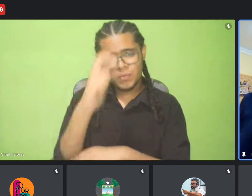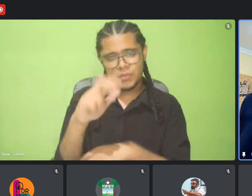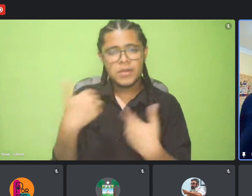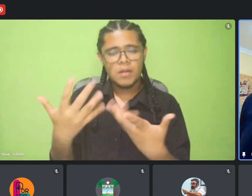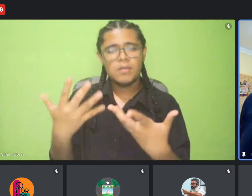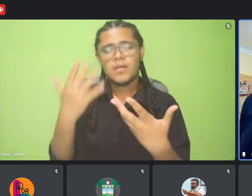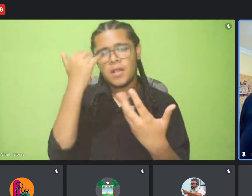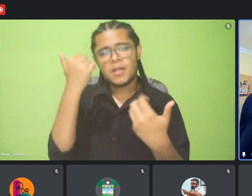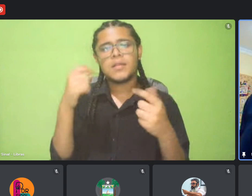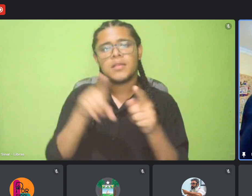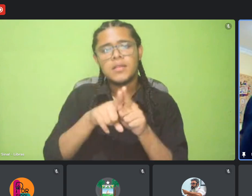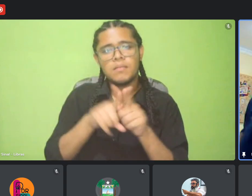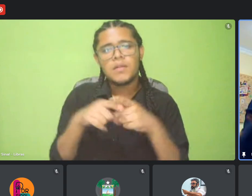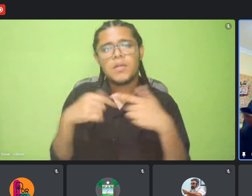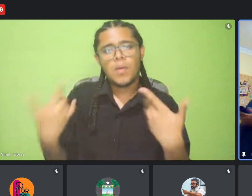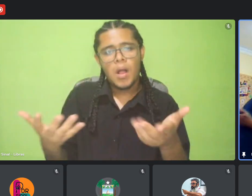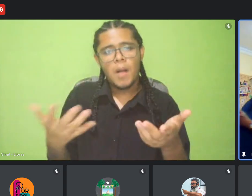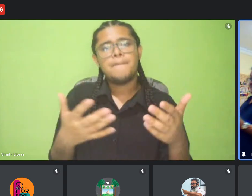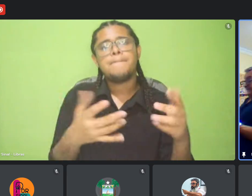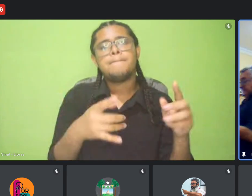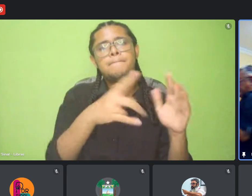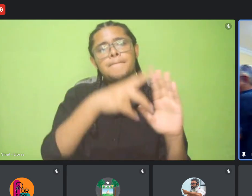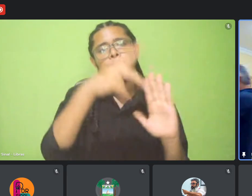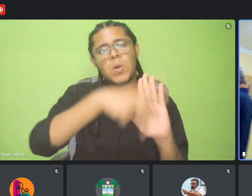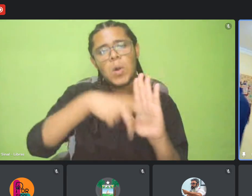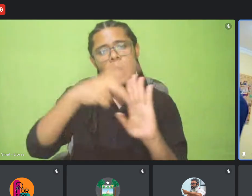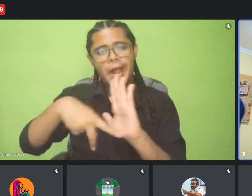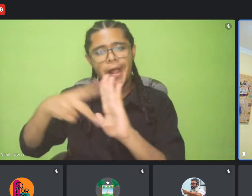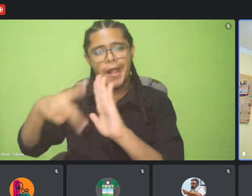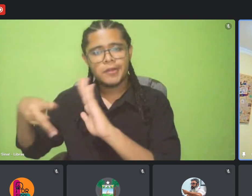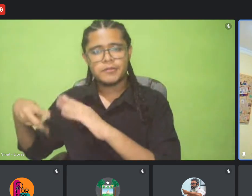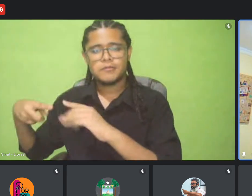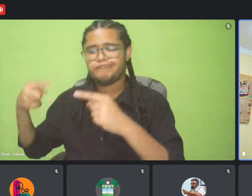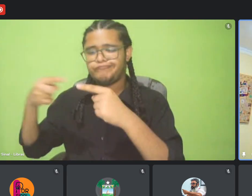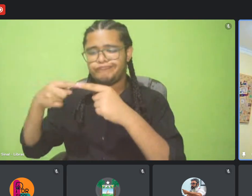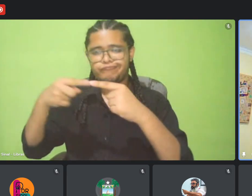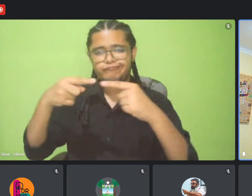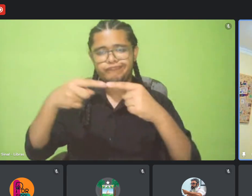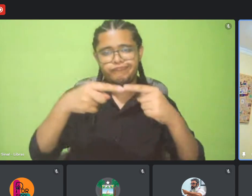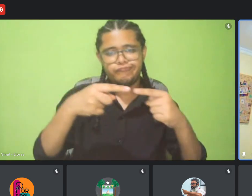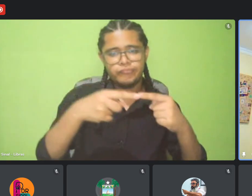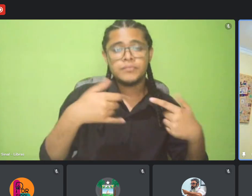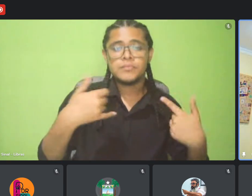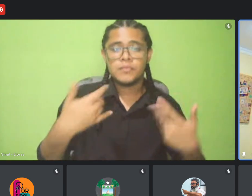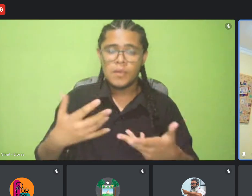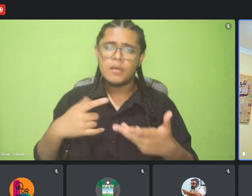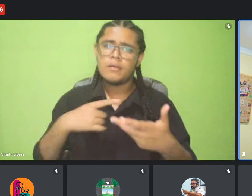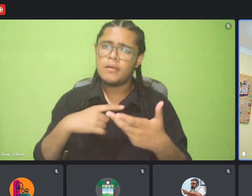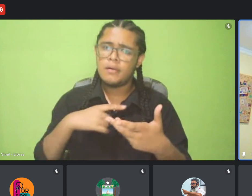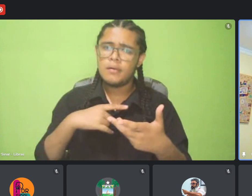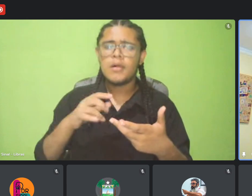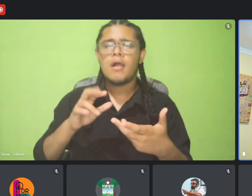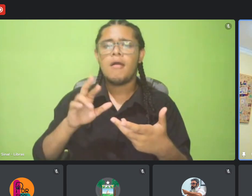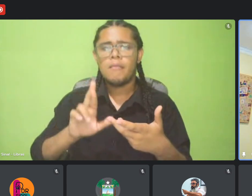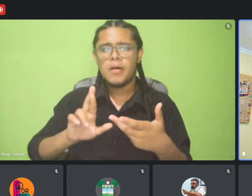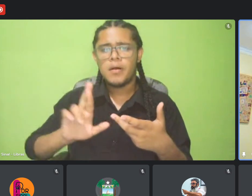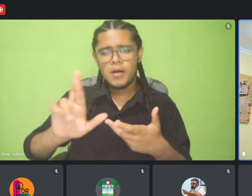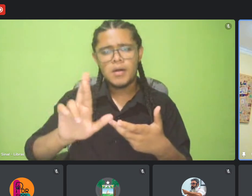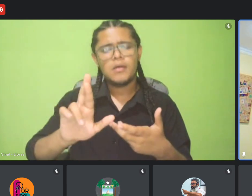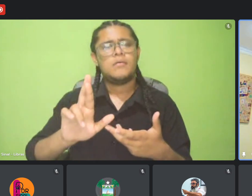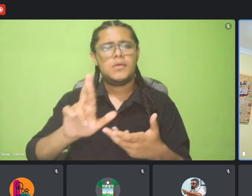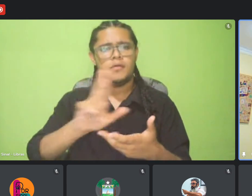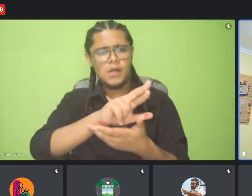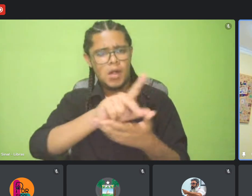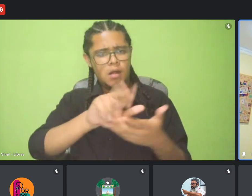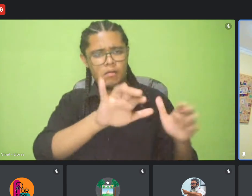estamos aqui com representantes de todas essas categorias do segmento de direitos humanos.